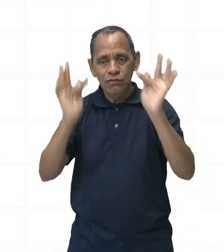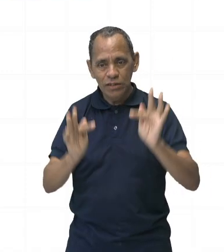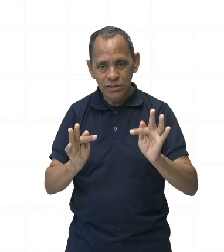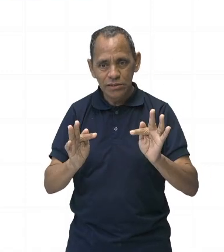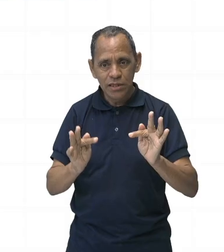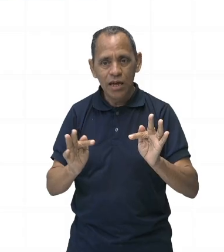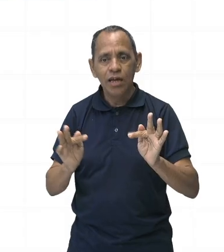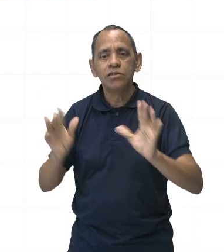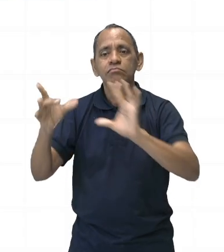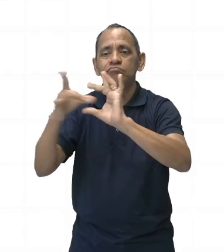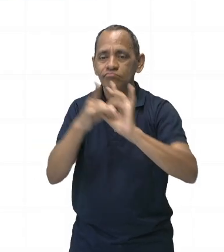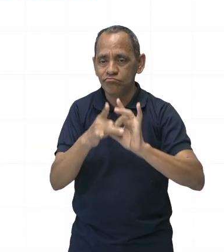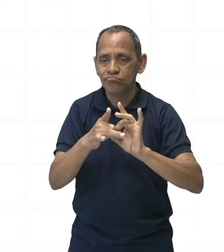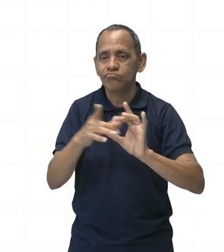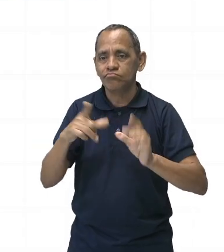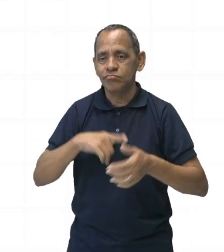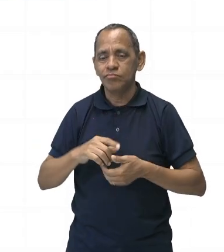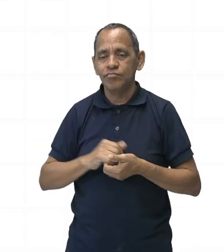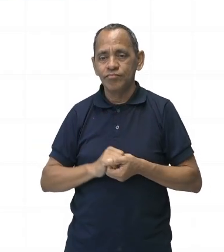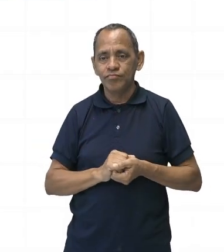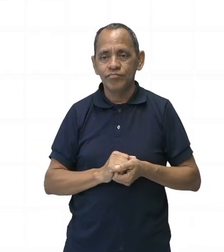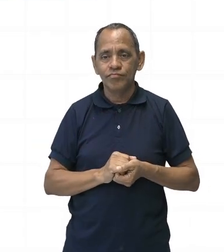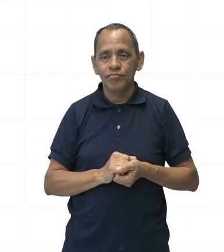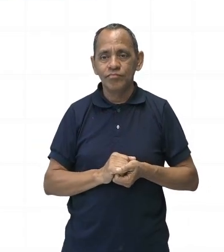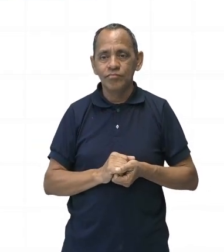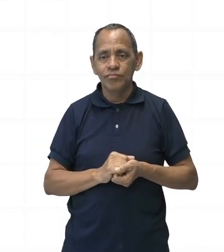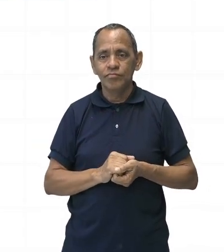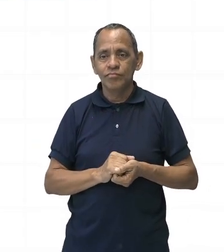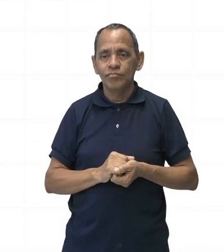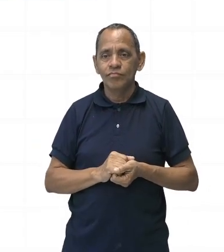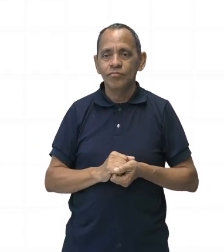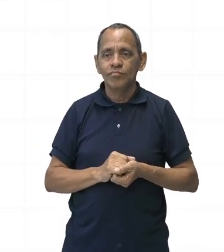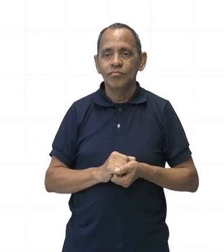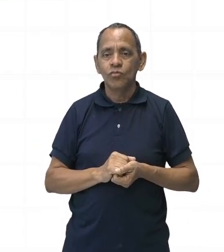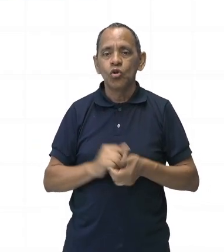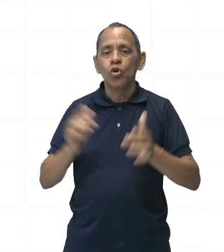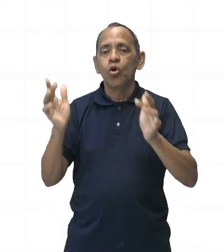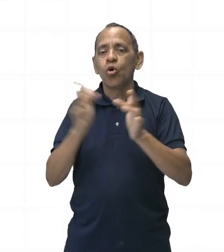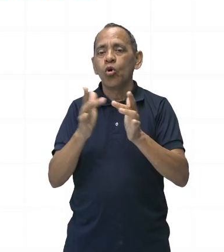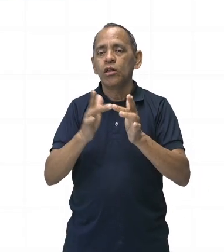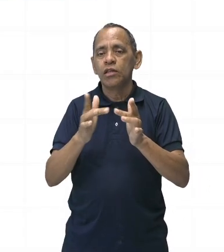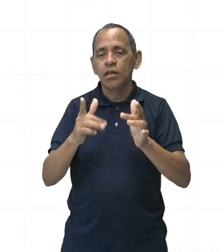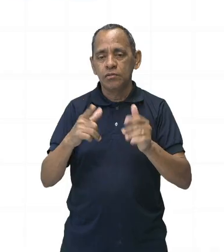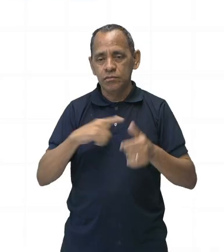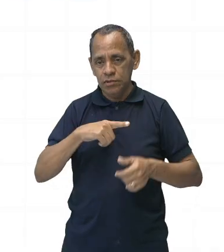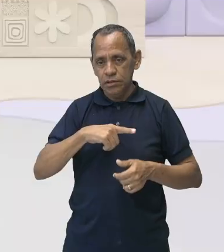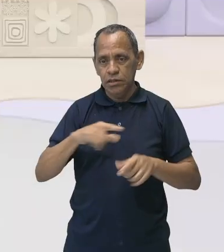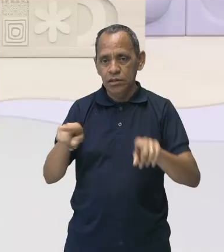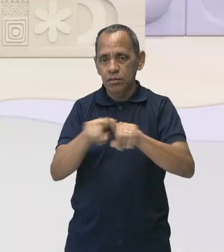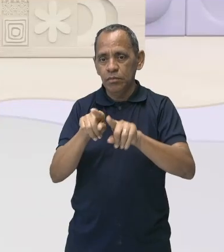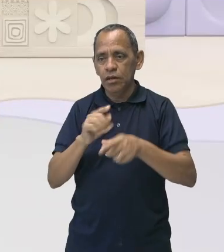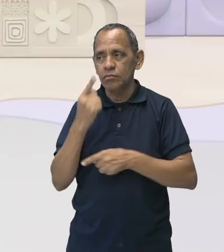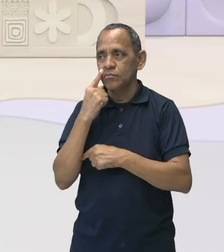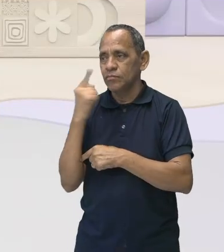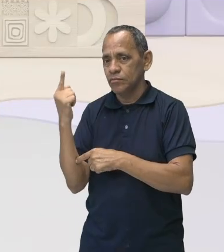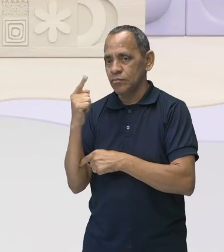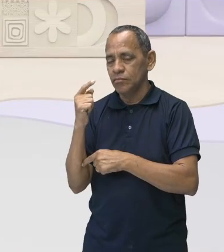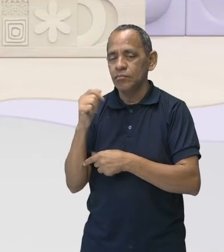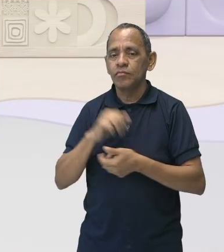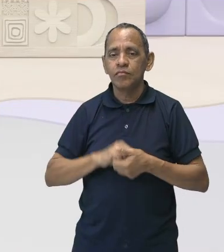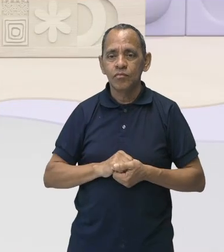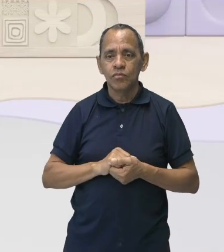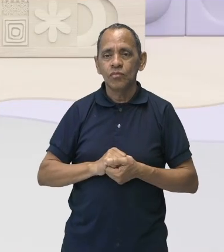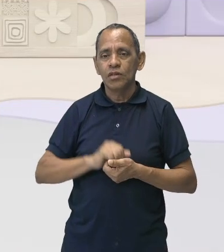extremamente profunda, ok? E aqui eu vou te convidar para olhar essa figura aqui.